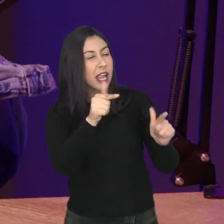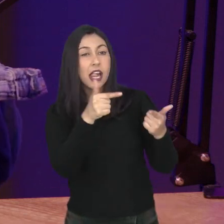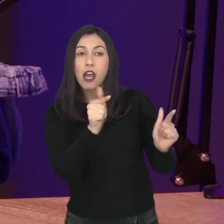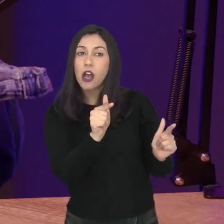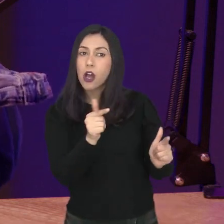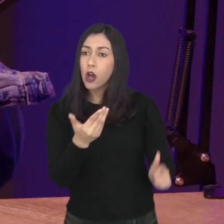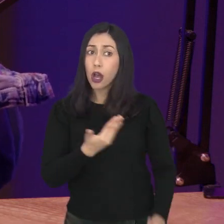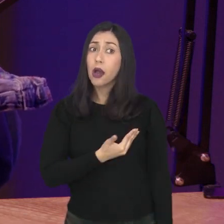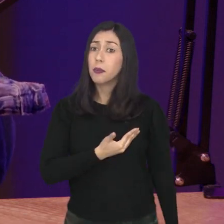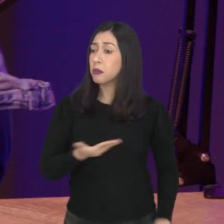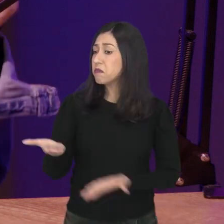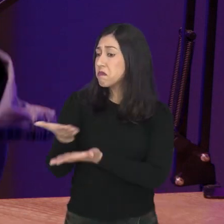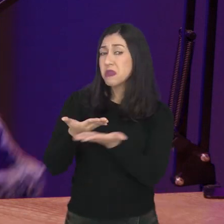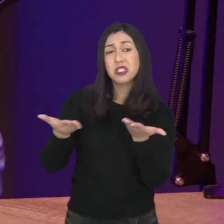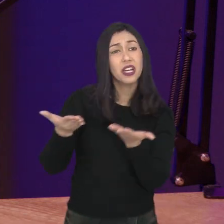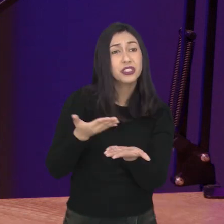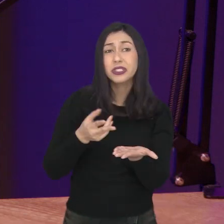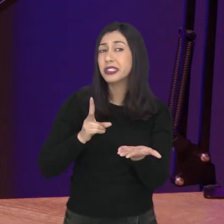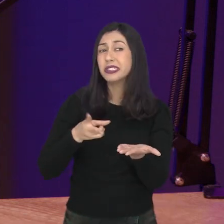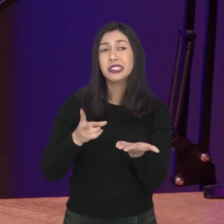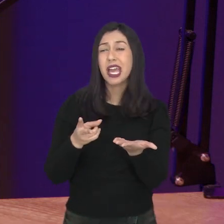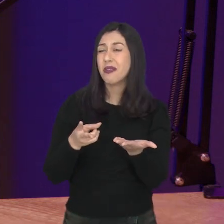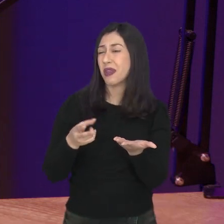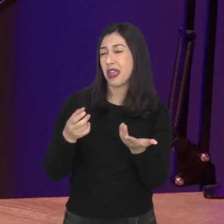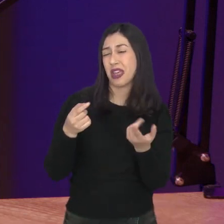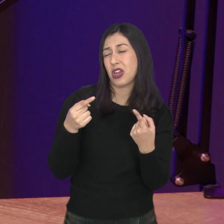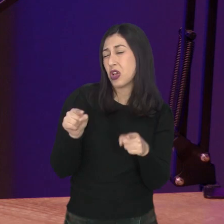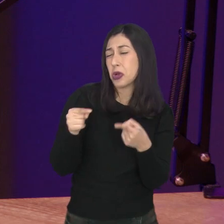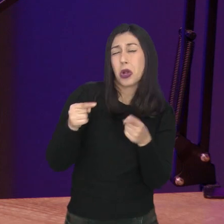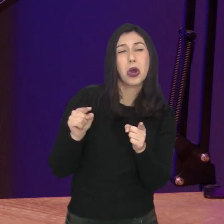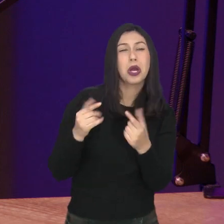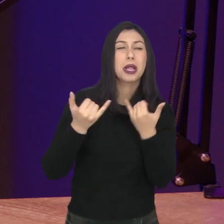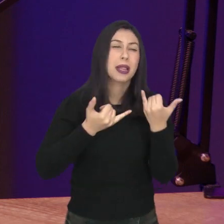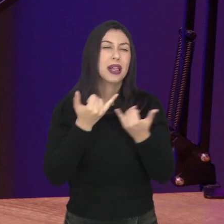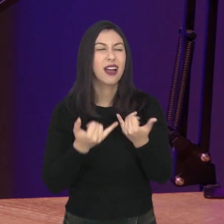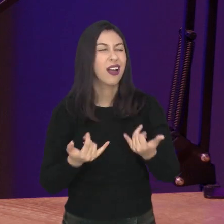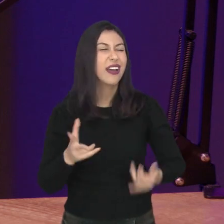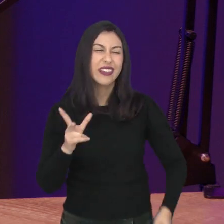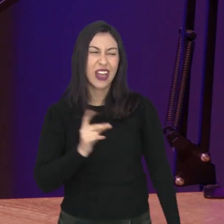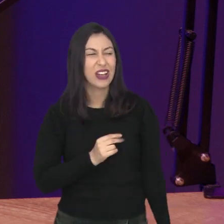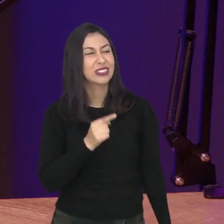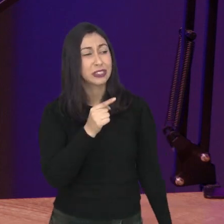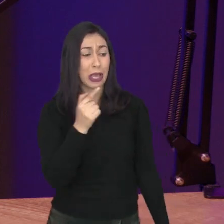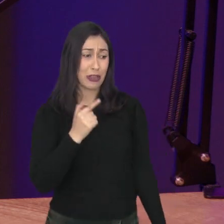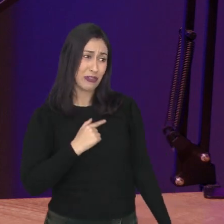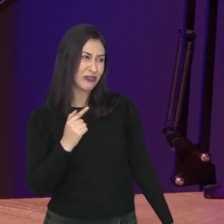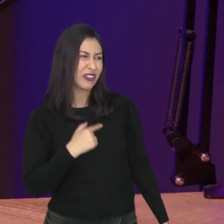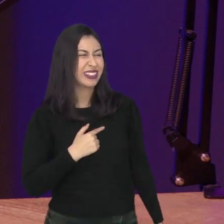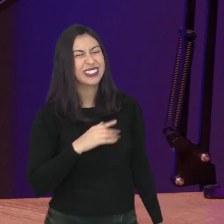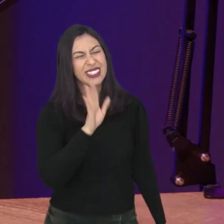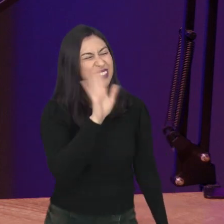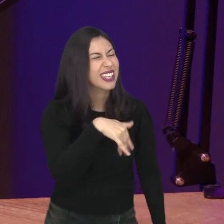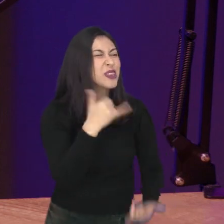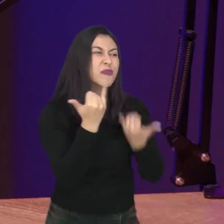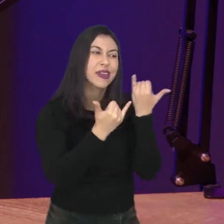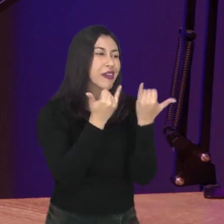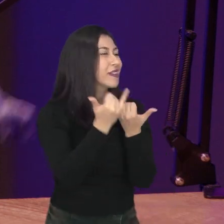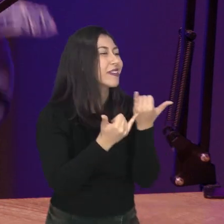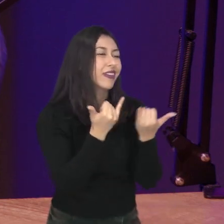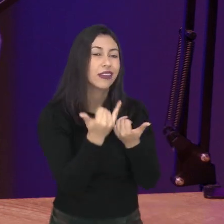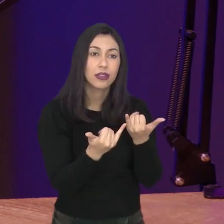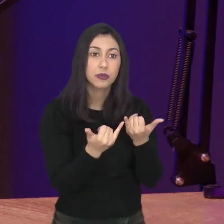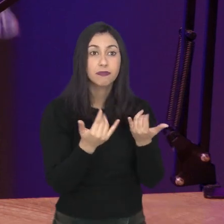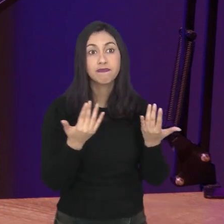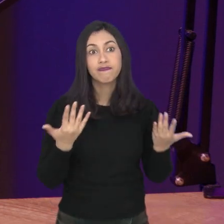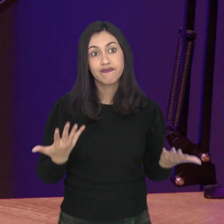eles se tratam super mal. E é naquilo da zoeira, sabe? Tipo, você é muito feia. Mas a gente tá brincando, amiga,